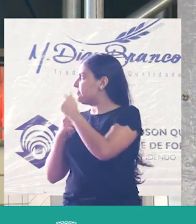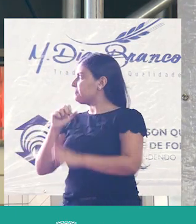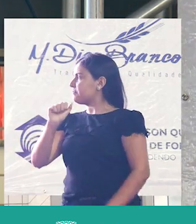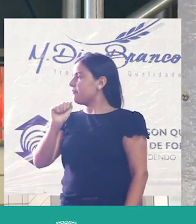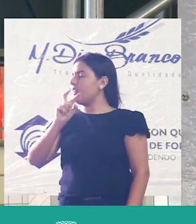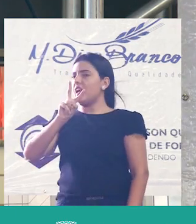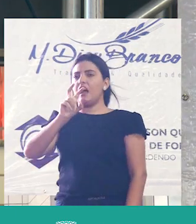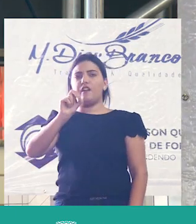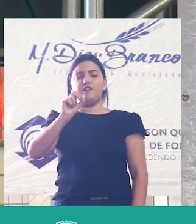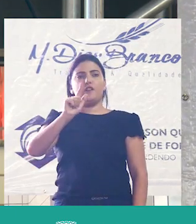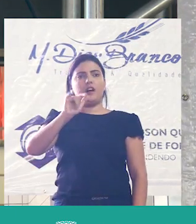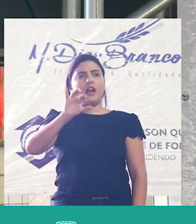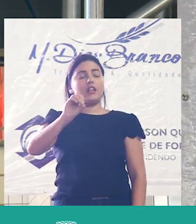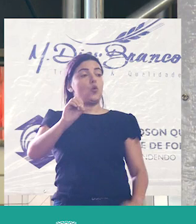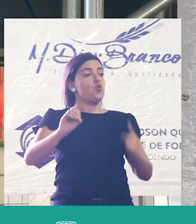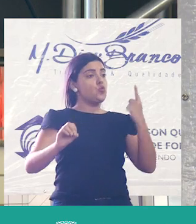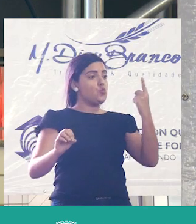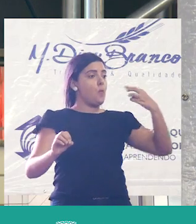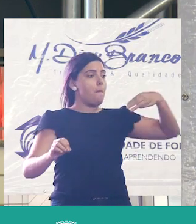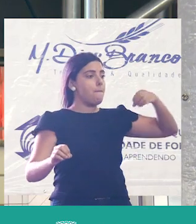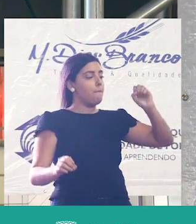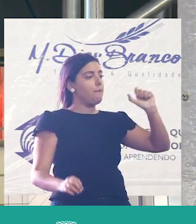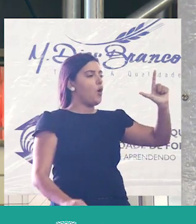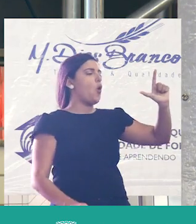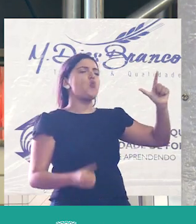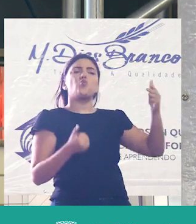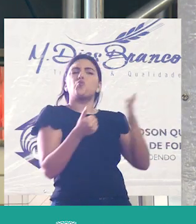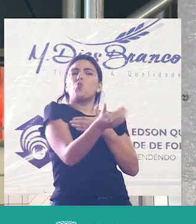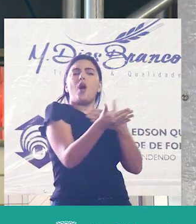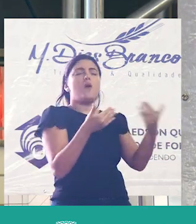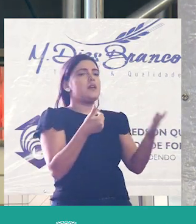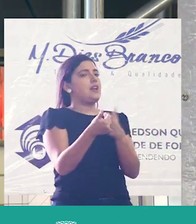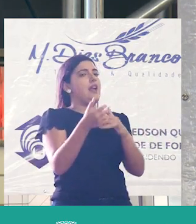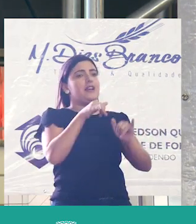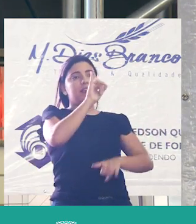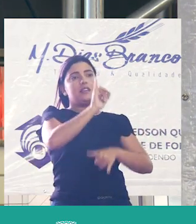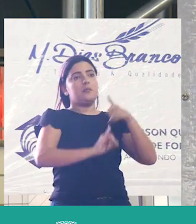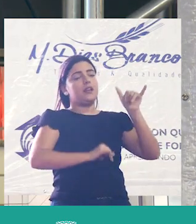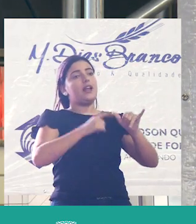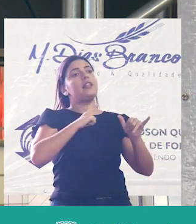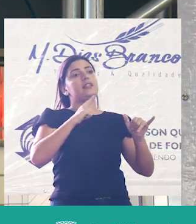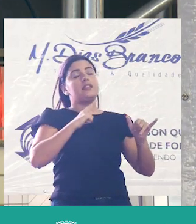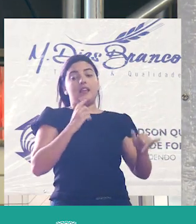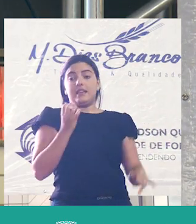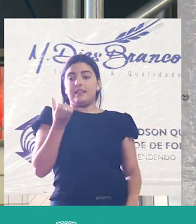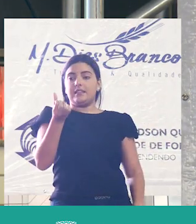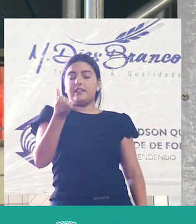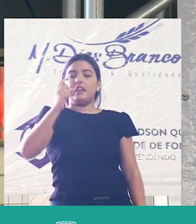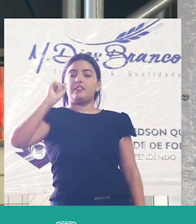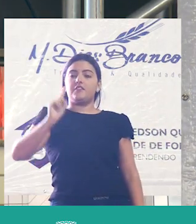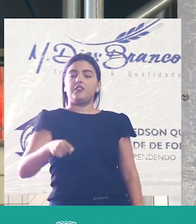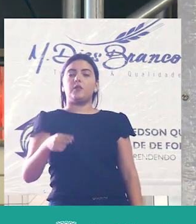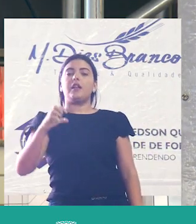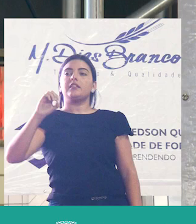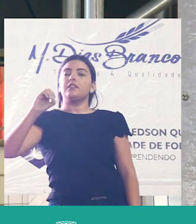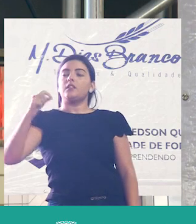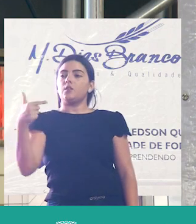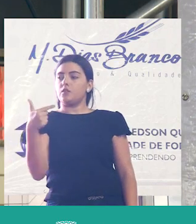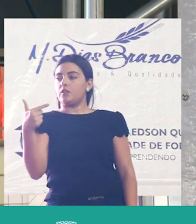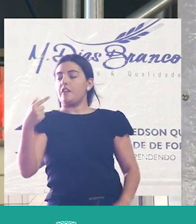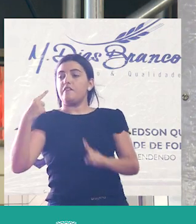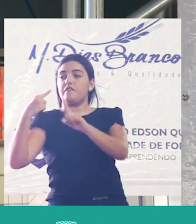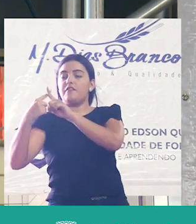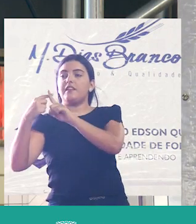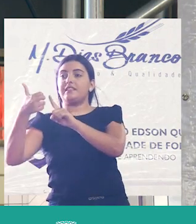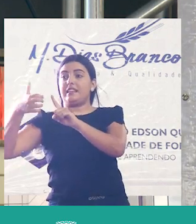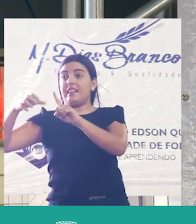constante diz que 1 mol de qualquer substância química contém 6,02 vezes 10